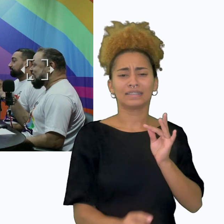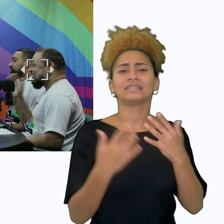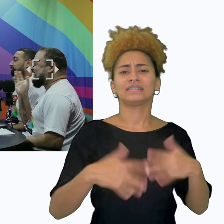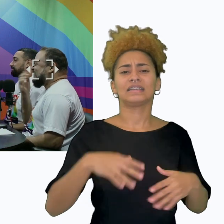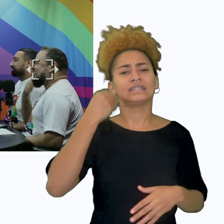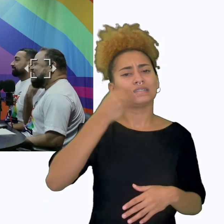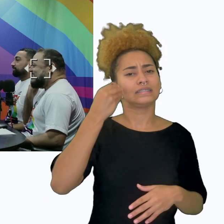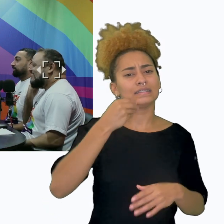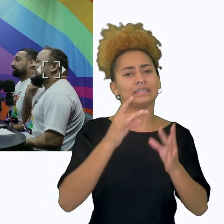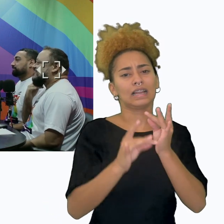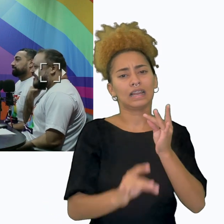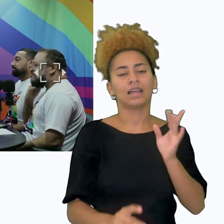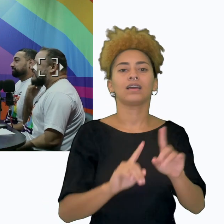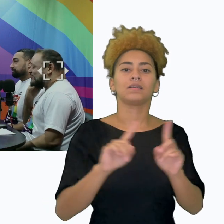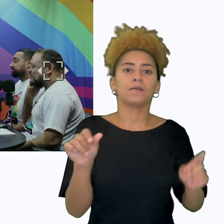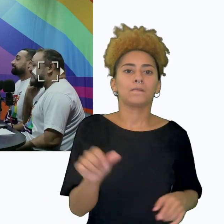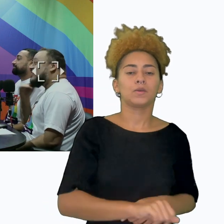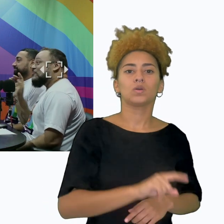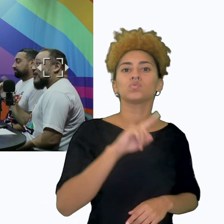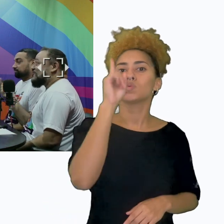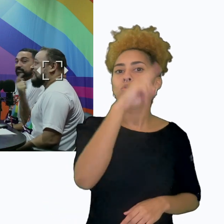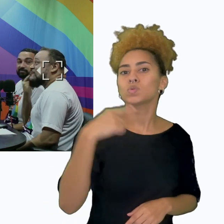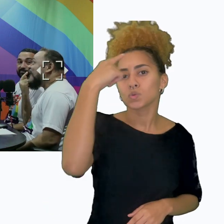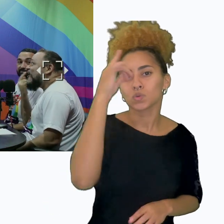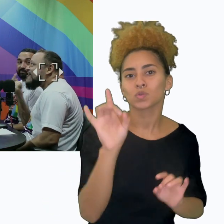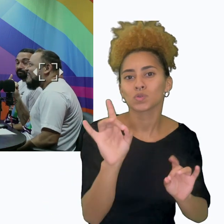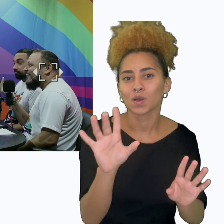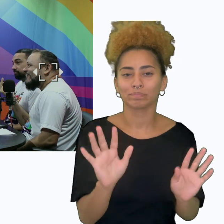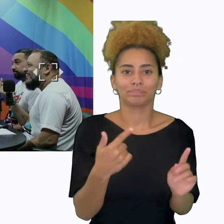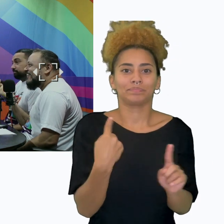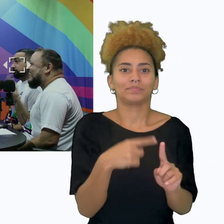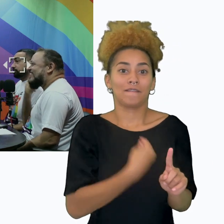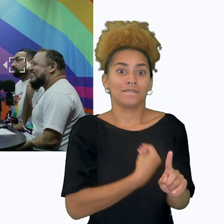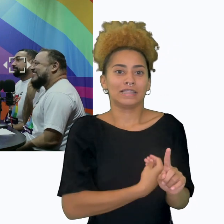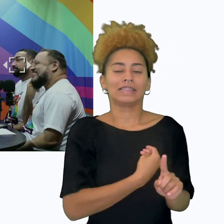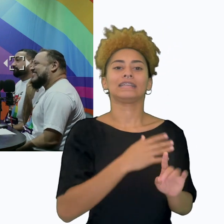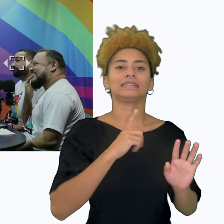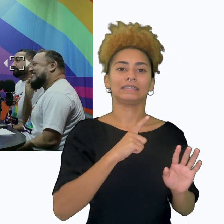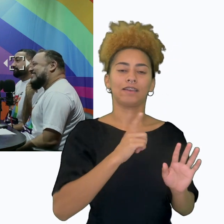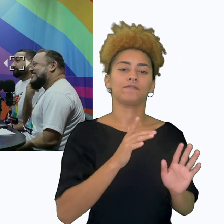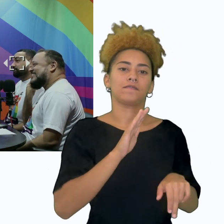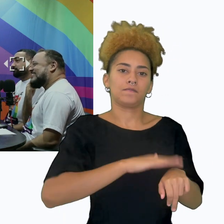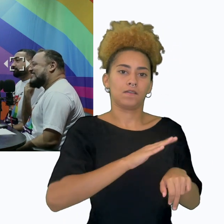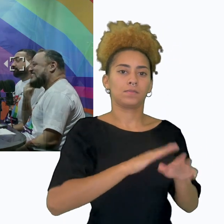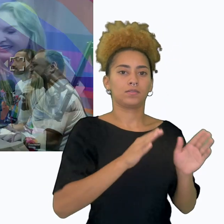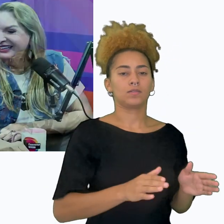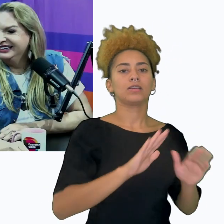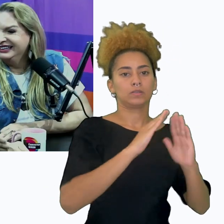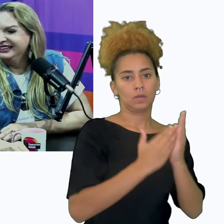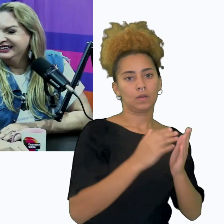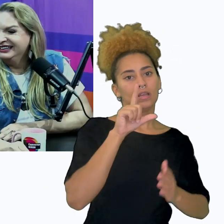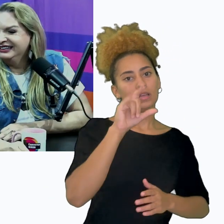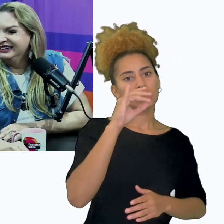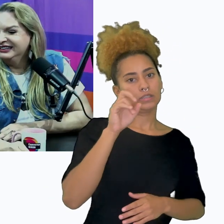né? É porque é muita coisa que eu tenho que contar. É muita coisa. Né? Não, e pior que a gente É só porque- tem 1 hora. Pois é, porque minha vida é cheia de episódios, né? Teve a parte